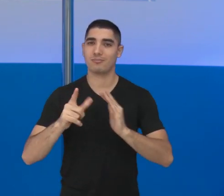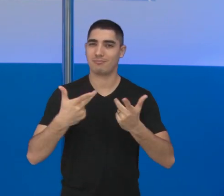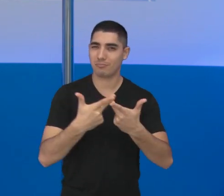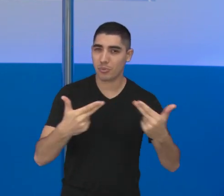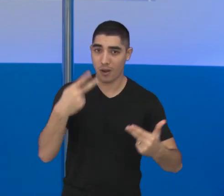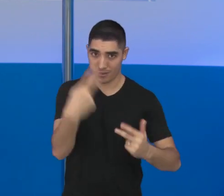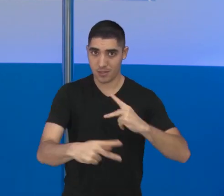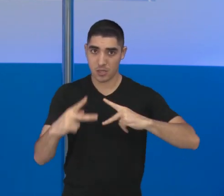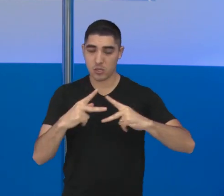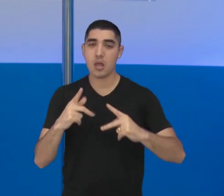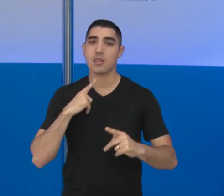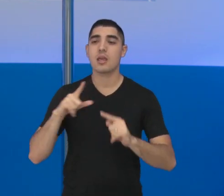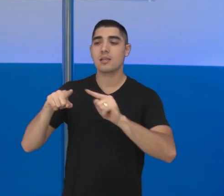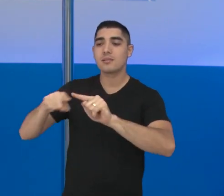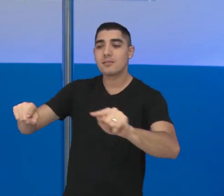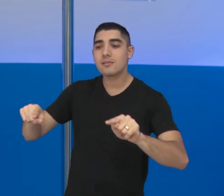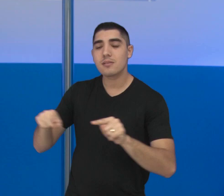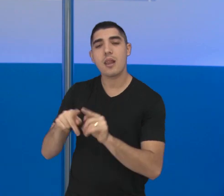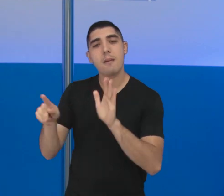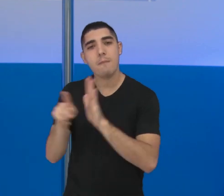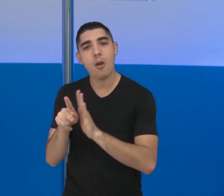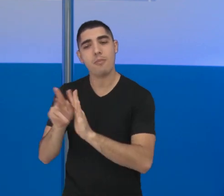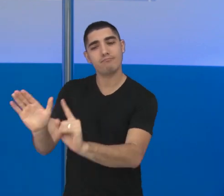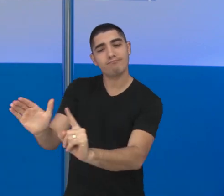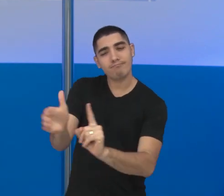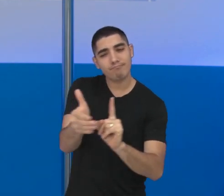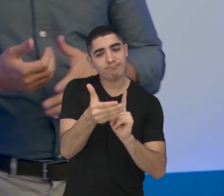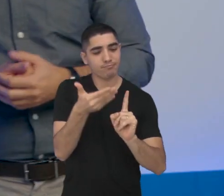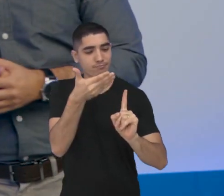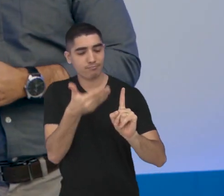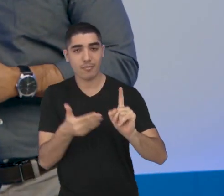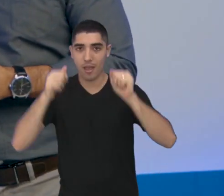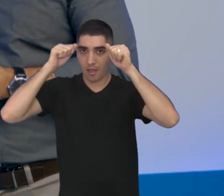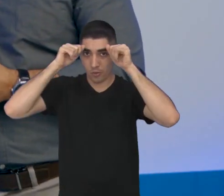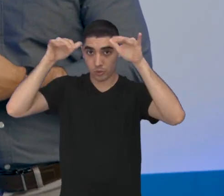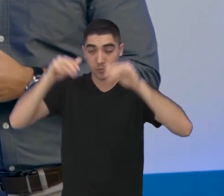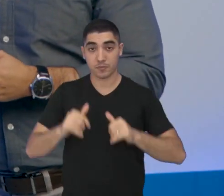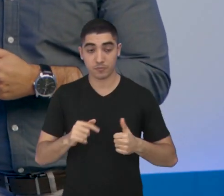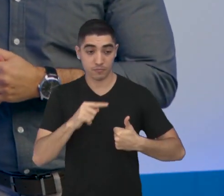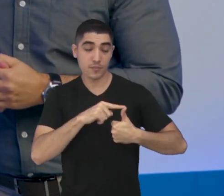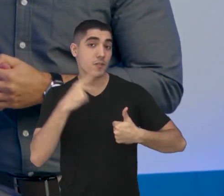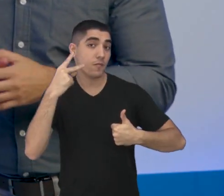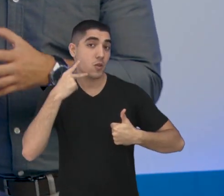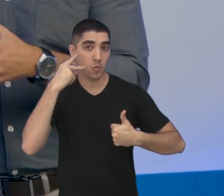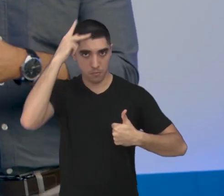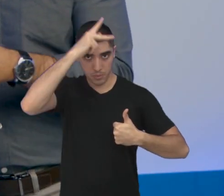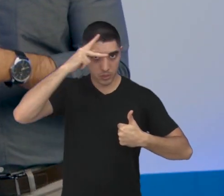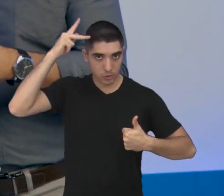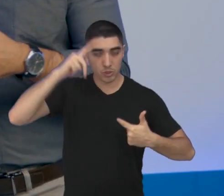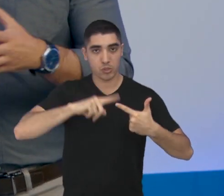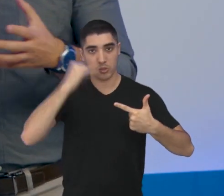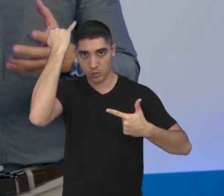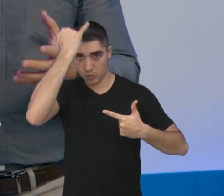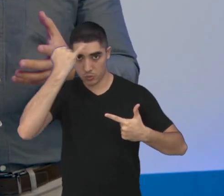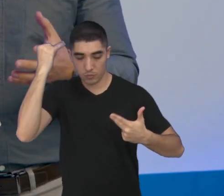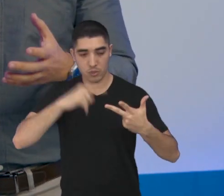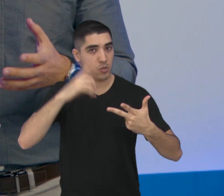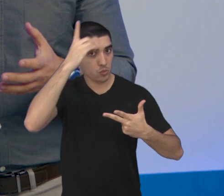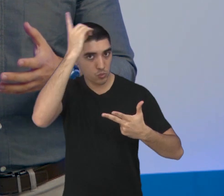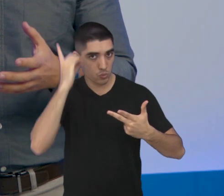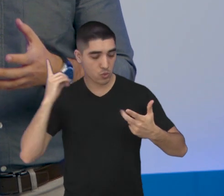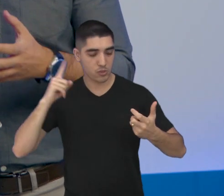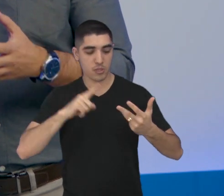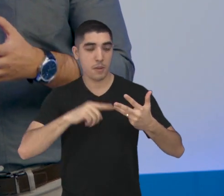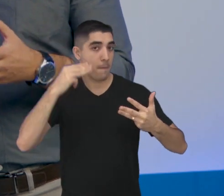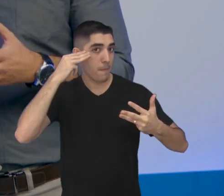a instalarem as chamadas Calm Zones para acolher autistas. Assinada pelos vereadores Fernando Petit, Dr. José Cláudio,